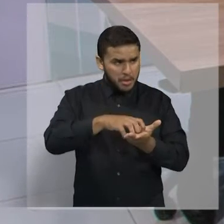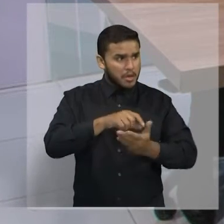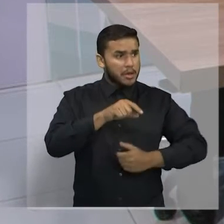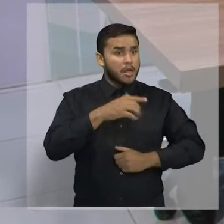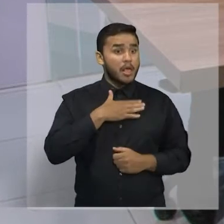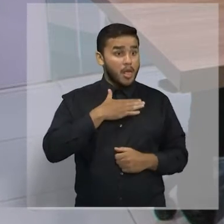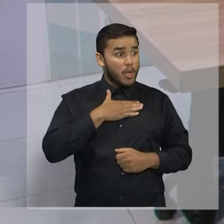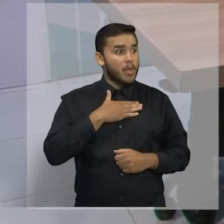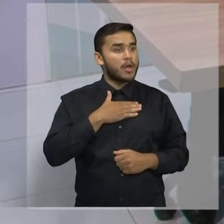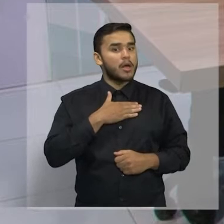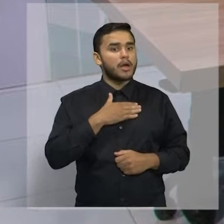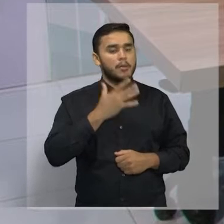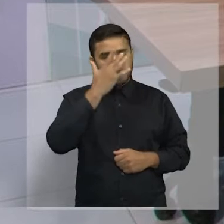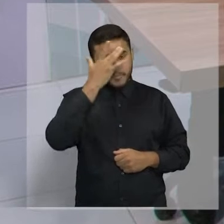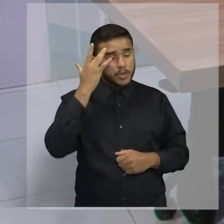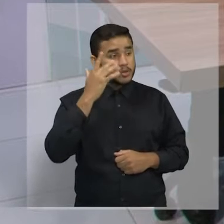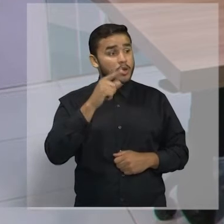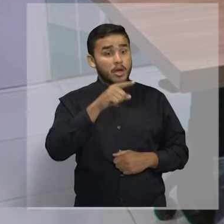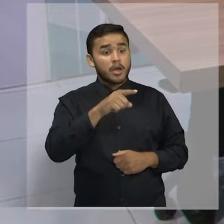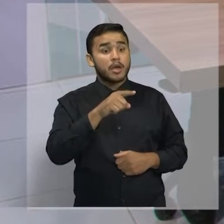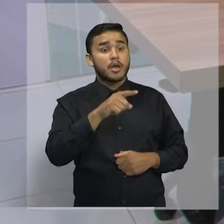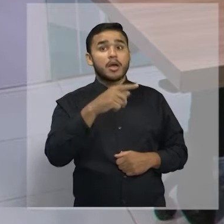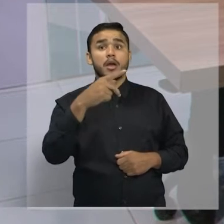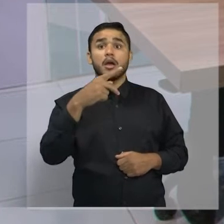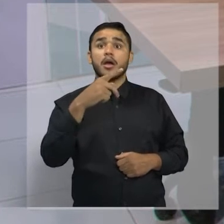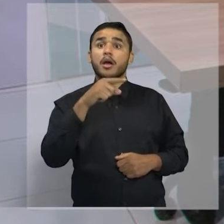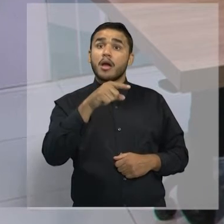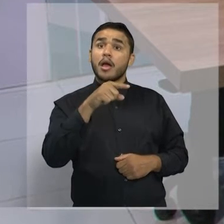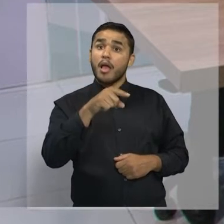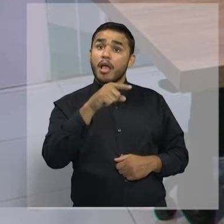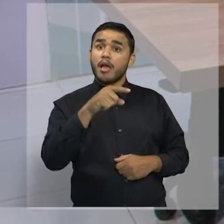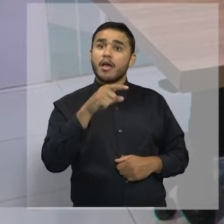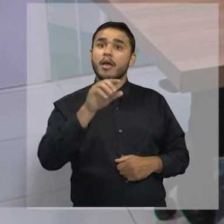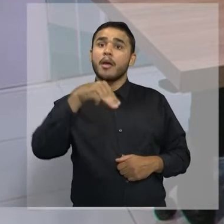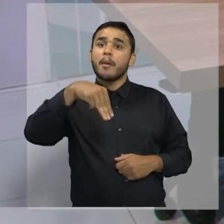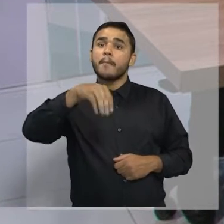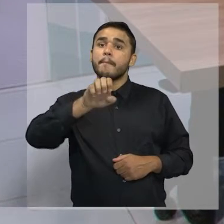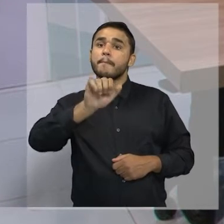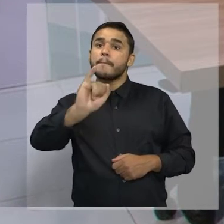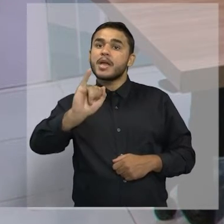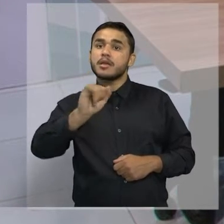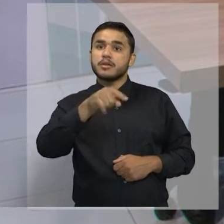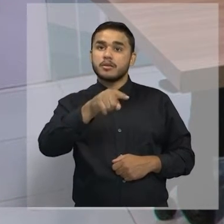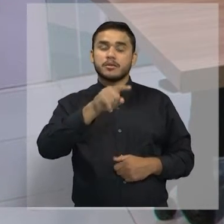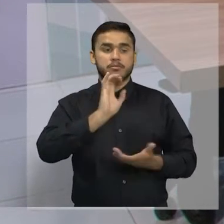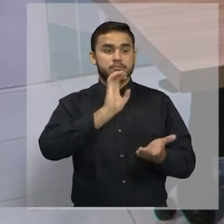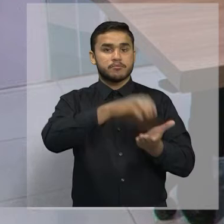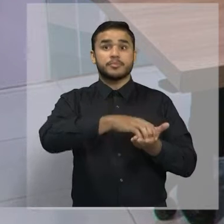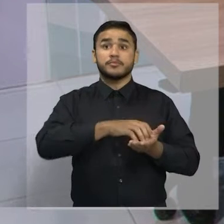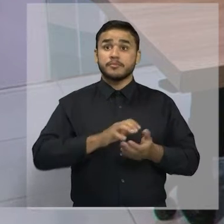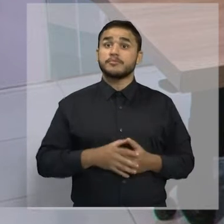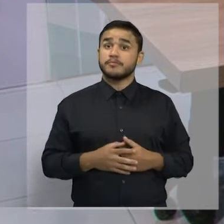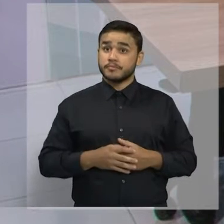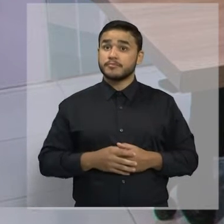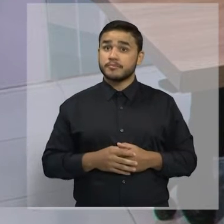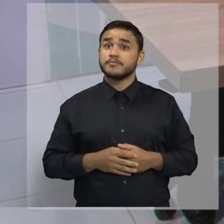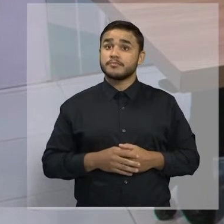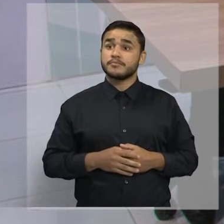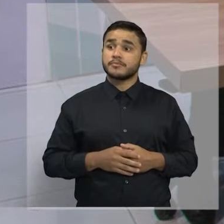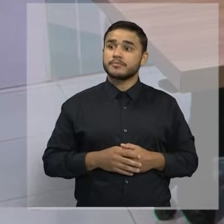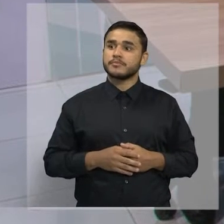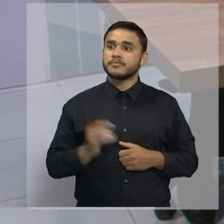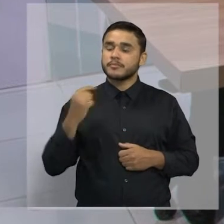você contrata alguém PJ. Personagem jurídico. É o MEI. Então, o que acontece? Em 2014,